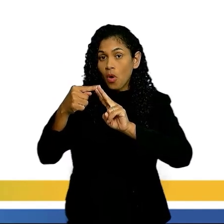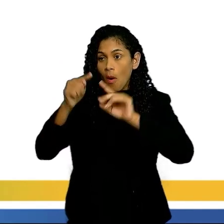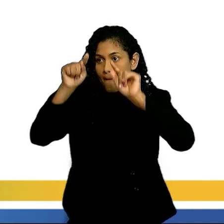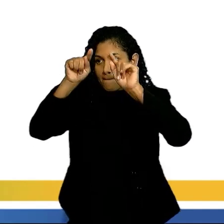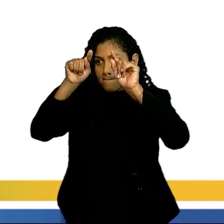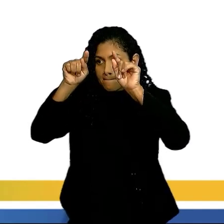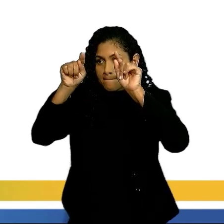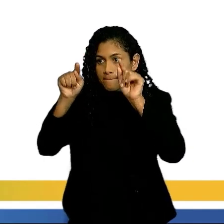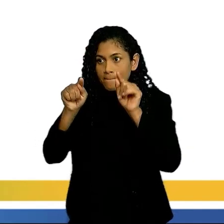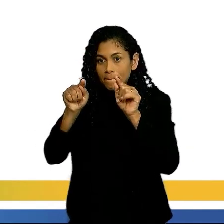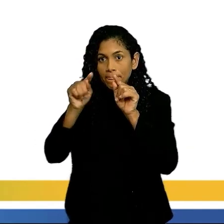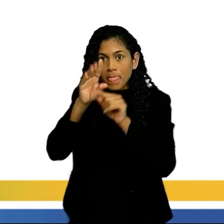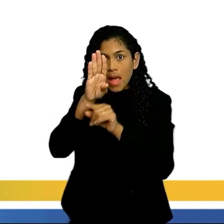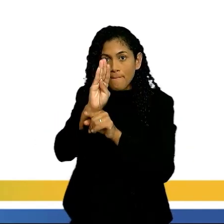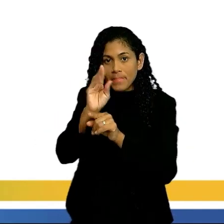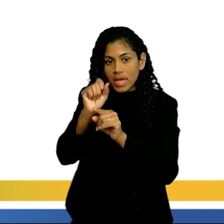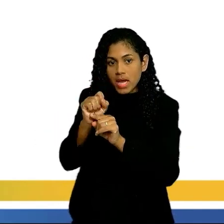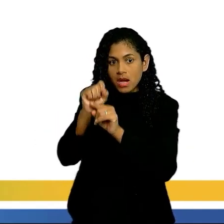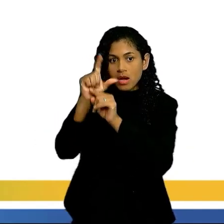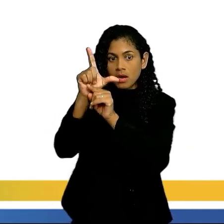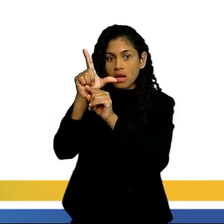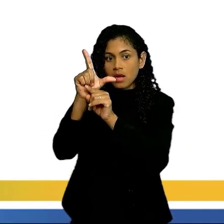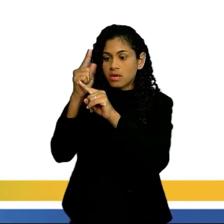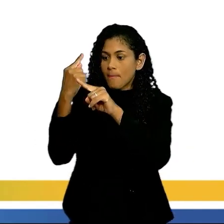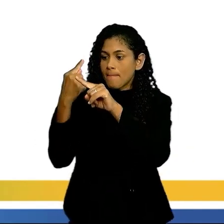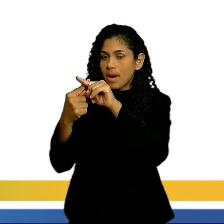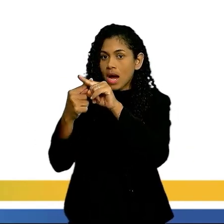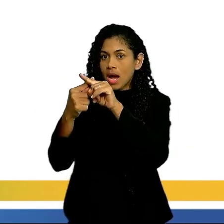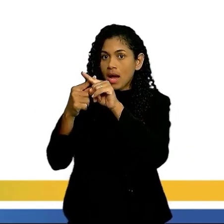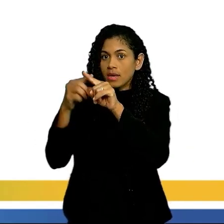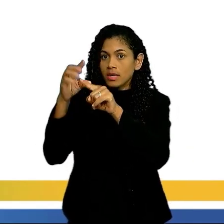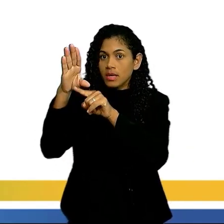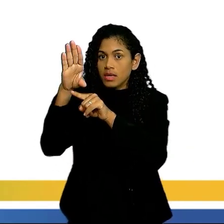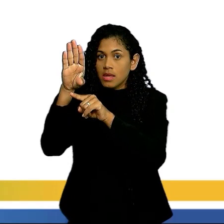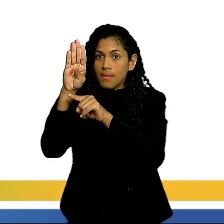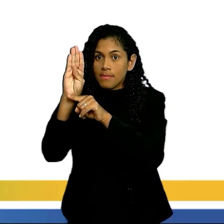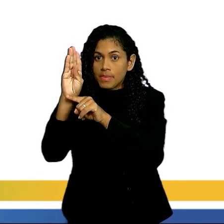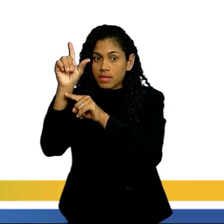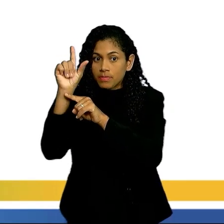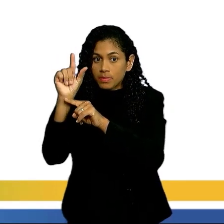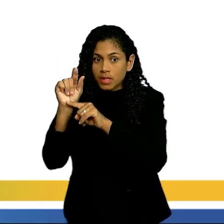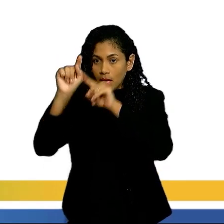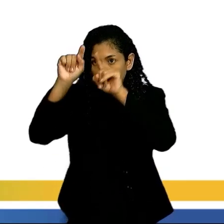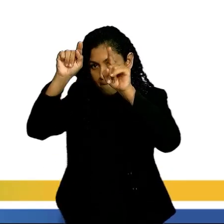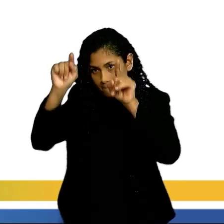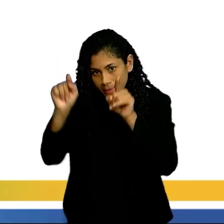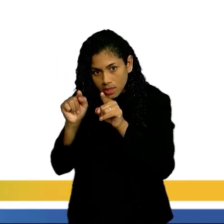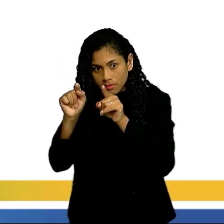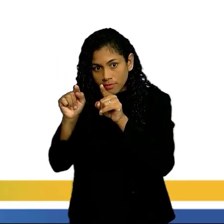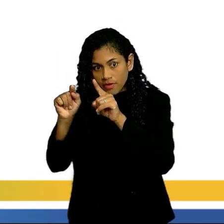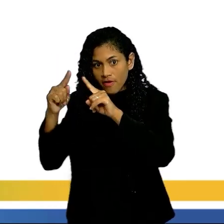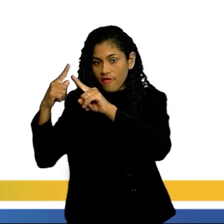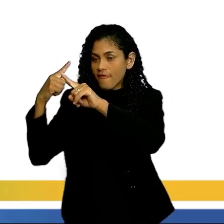Bzinho vezes H dividido para 2. Porém, nós temos o comprimento, então ele vai precisar colocar